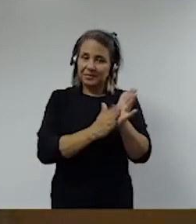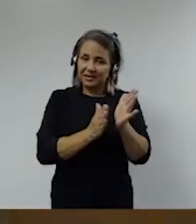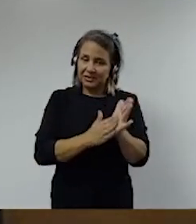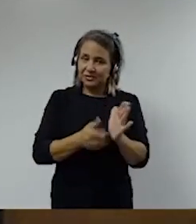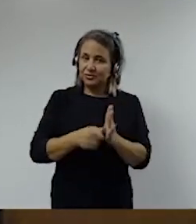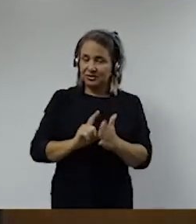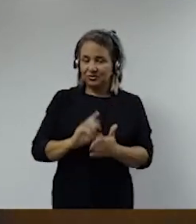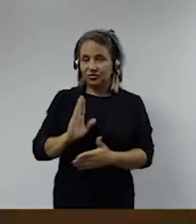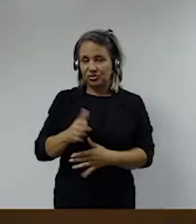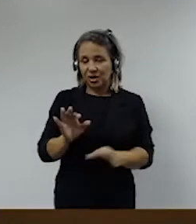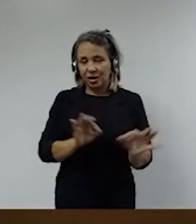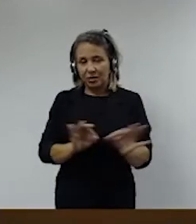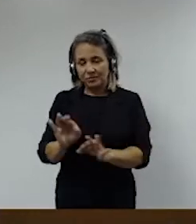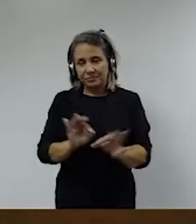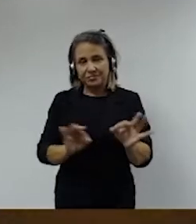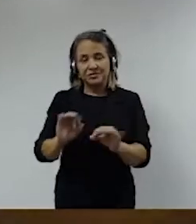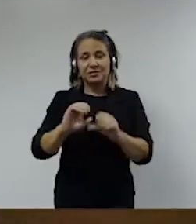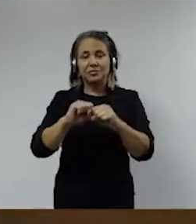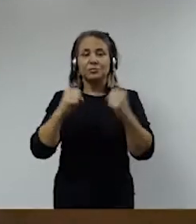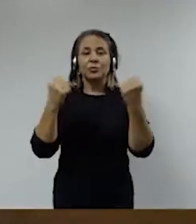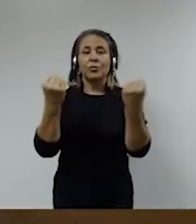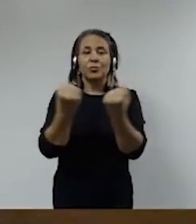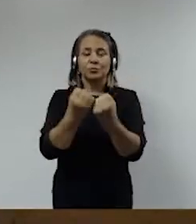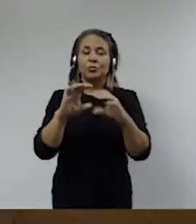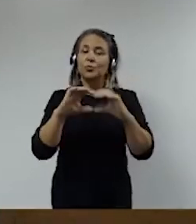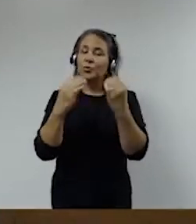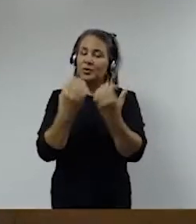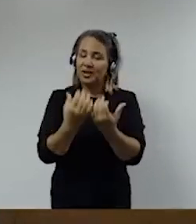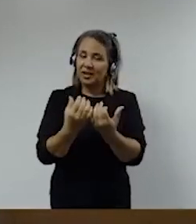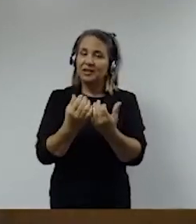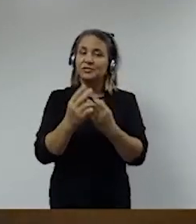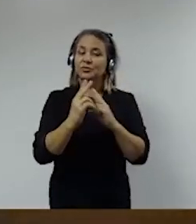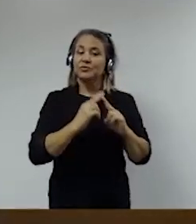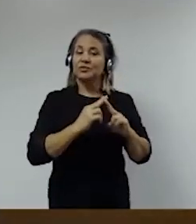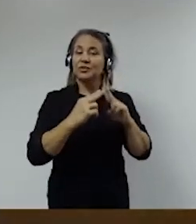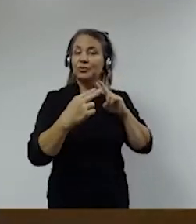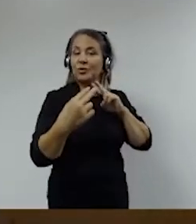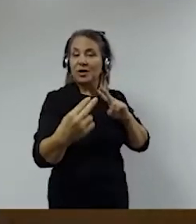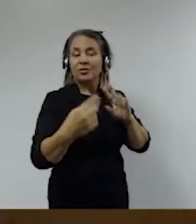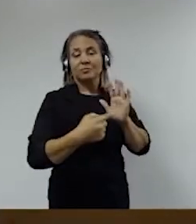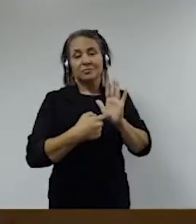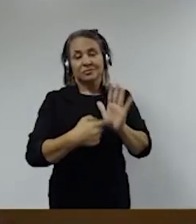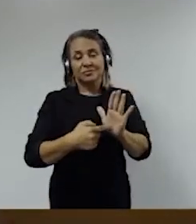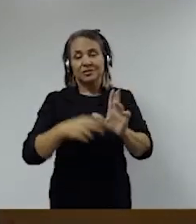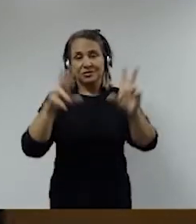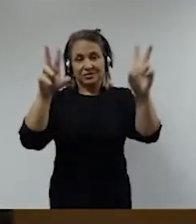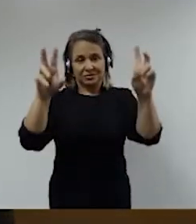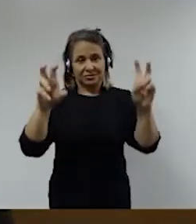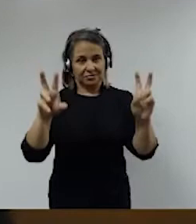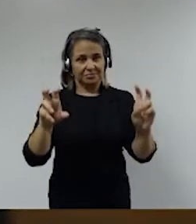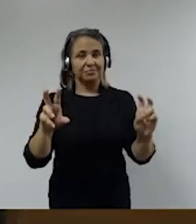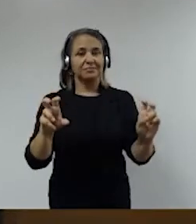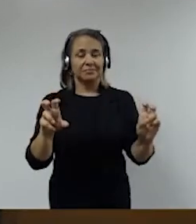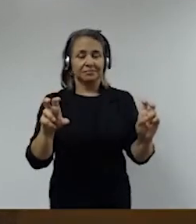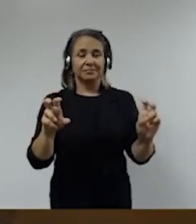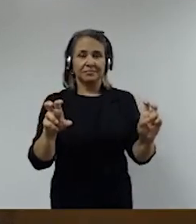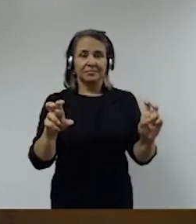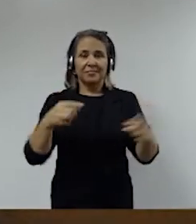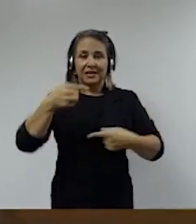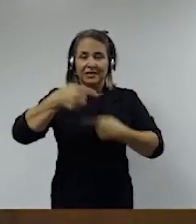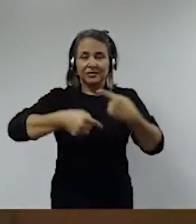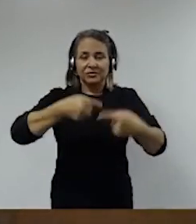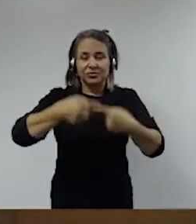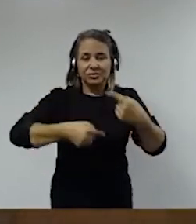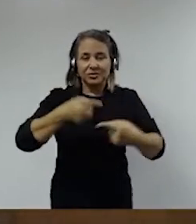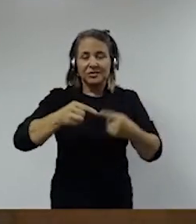de antemão a organização desse congresso, esse primeiro congresso virtual, que traz aí ao tema de